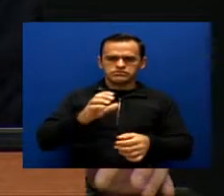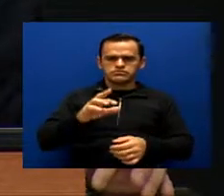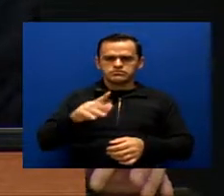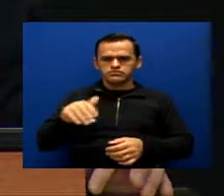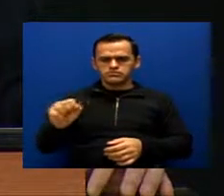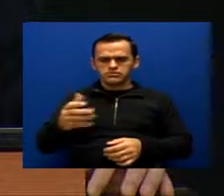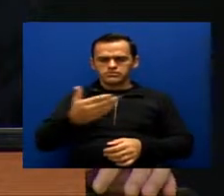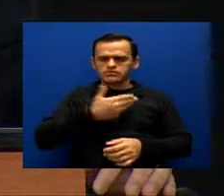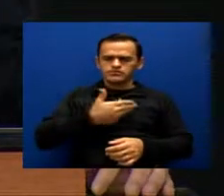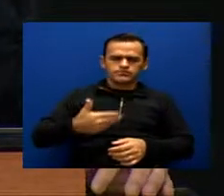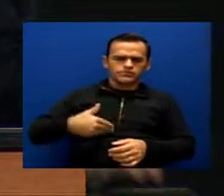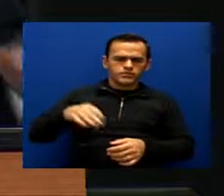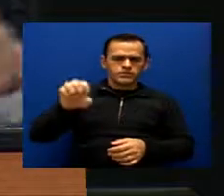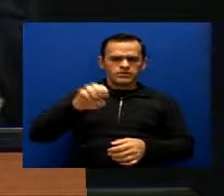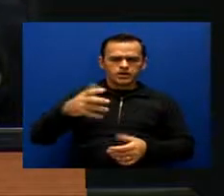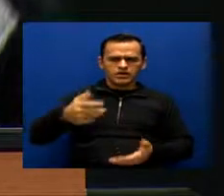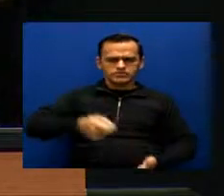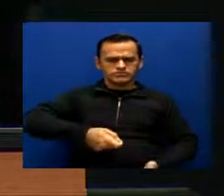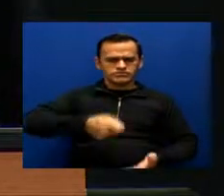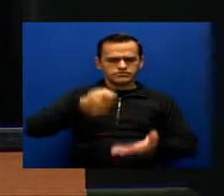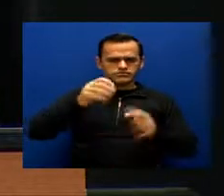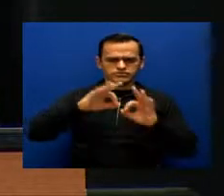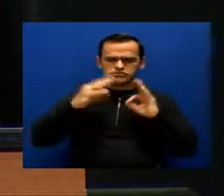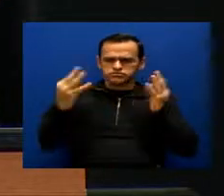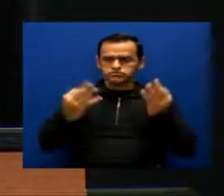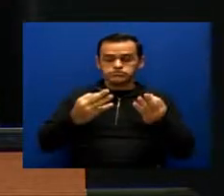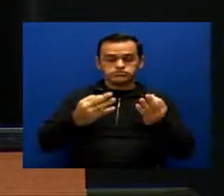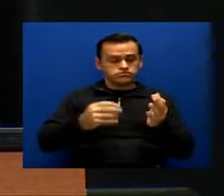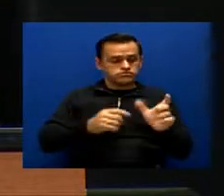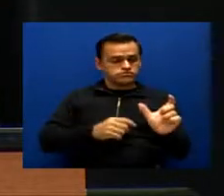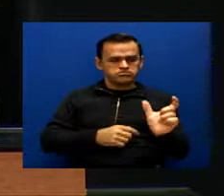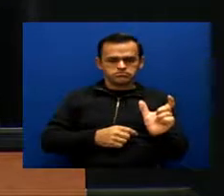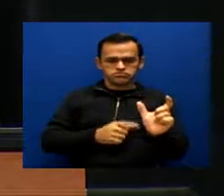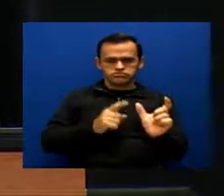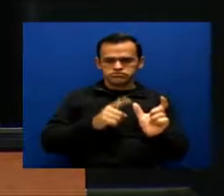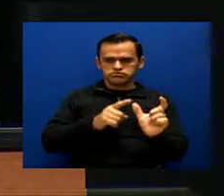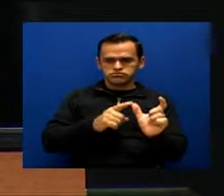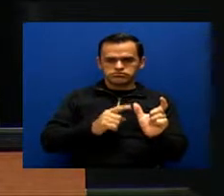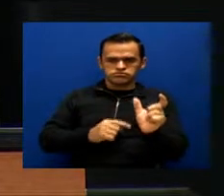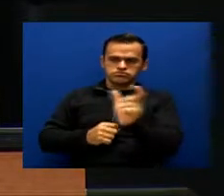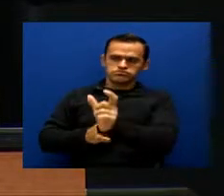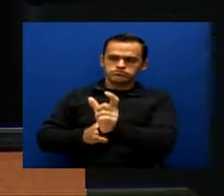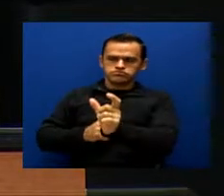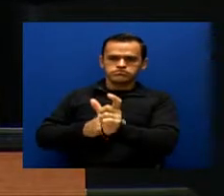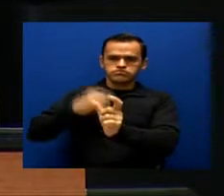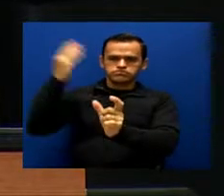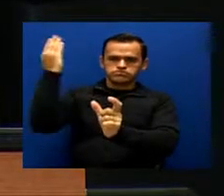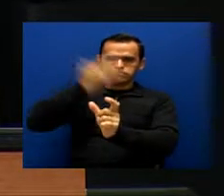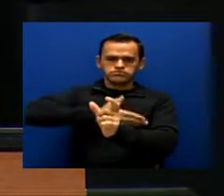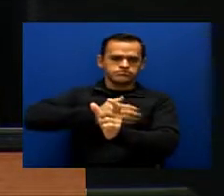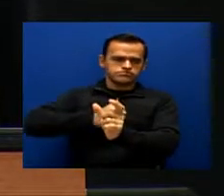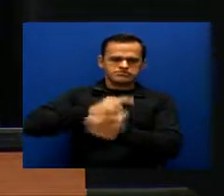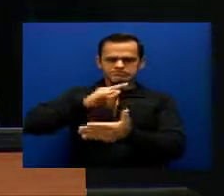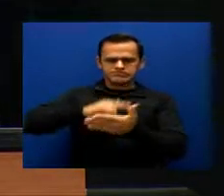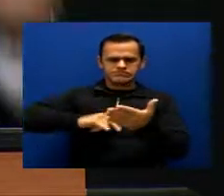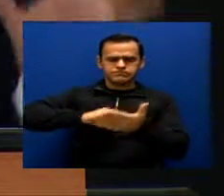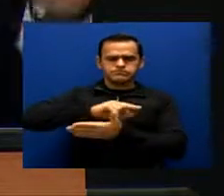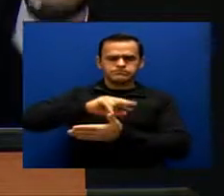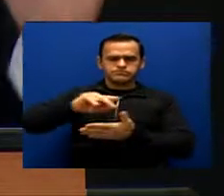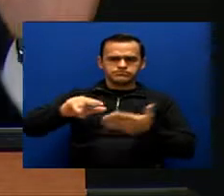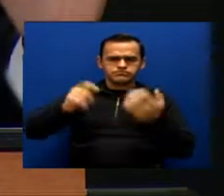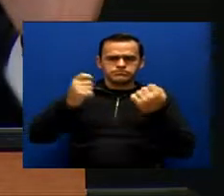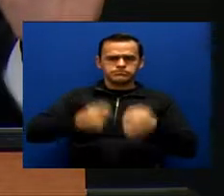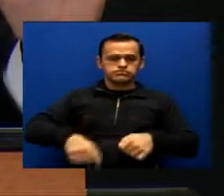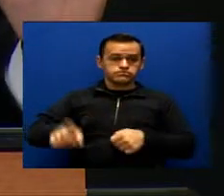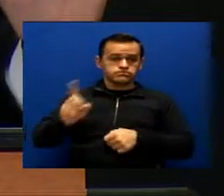seja do governo do estado ou Bolsa Família, basta ela apresentar, vereador Vanderlei, alguma carteirinha, ela está isenta de apresentar qualquer documentação. Mas fica